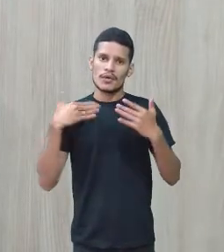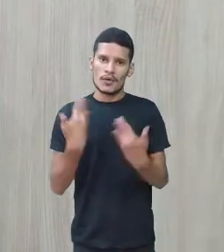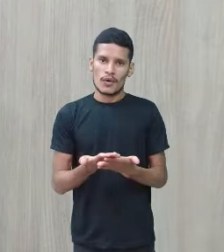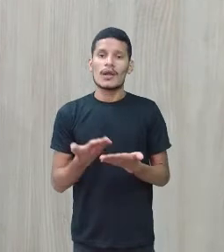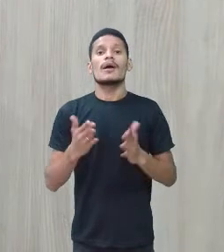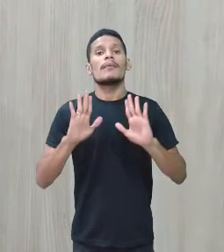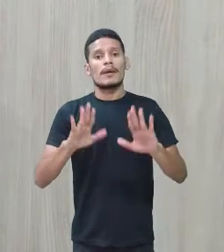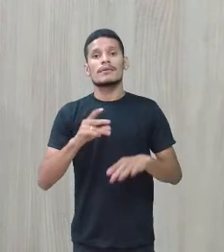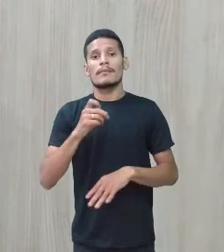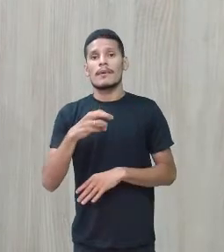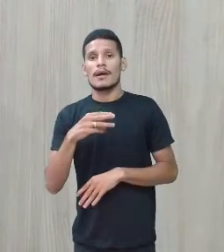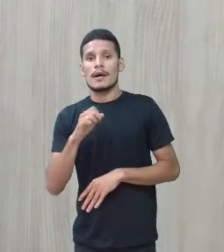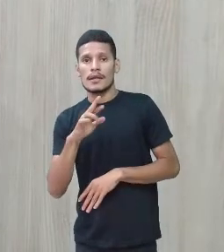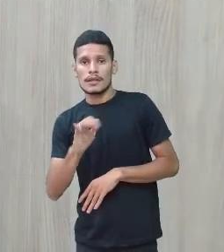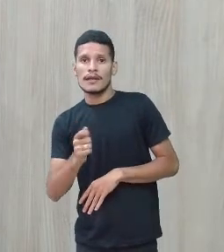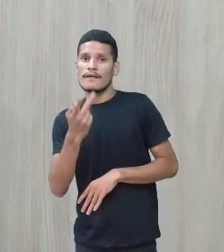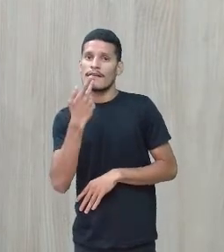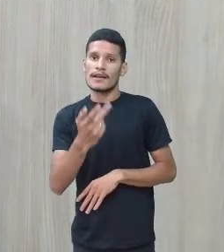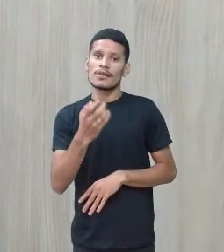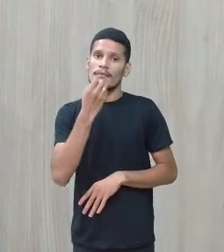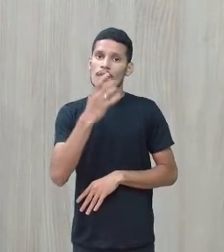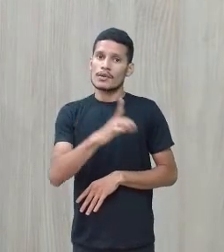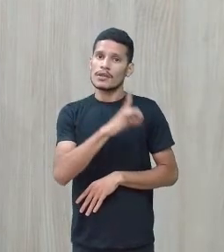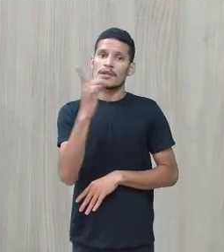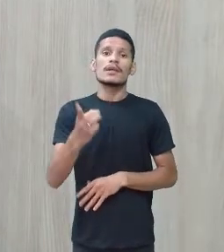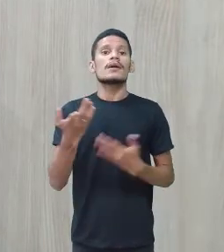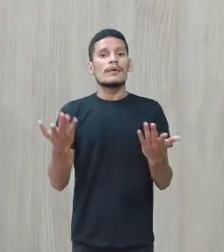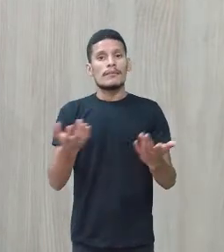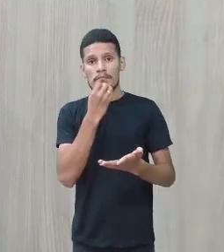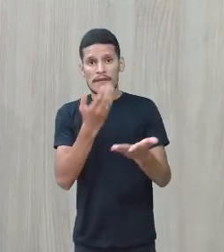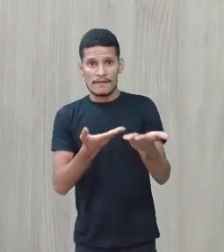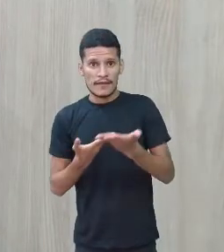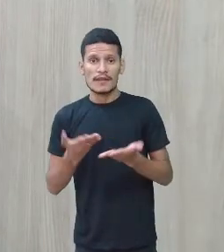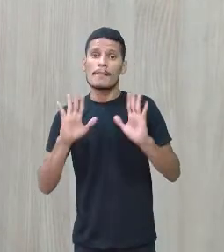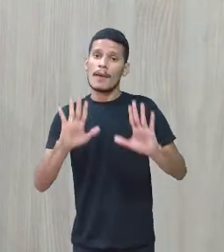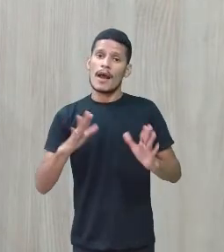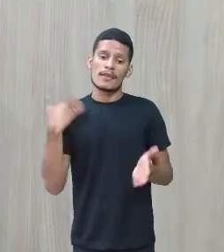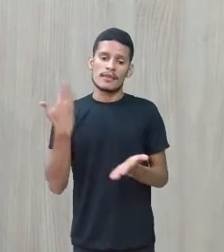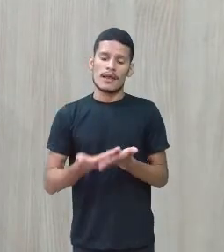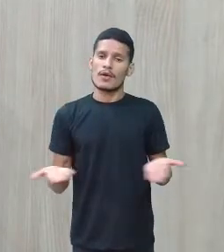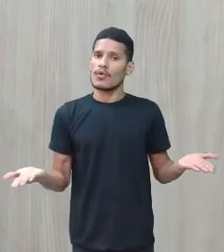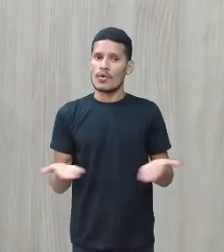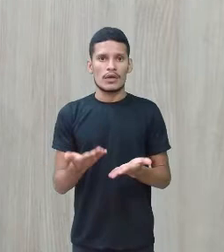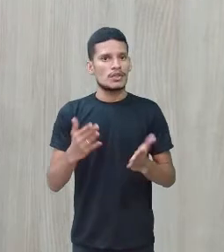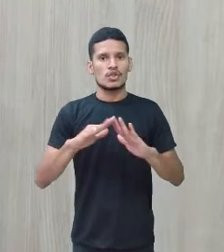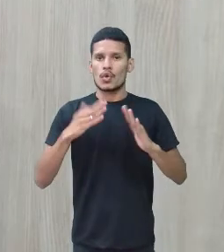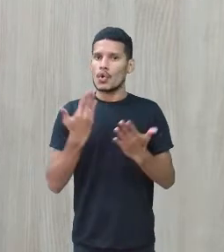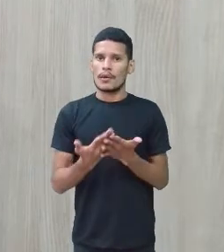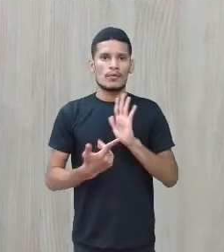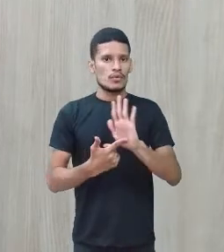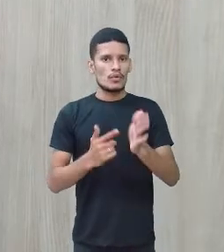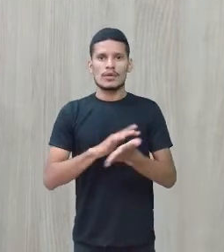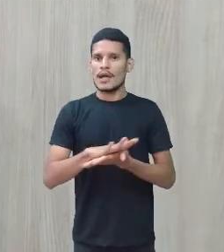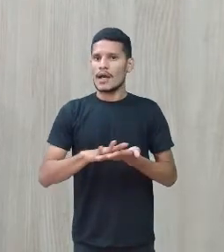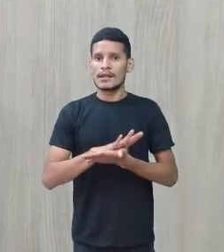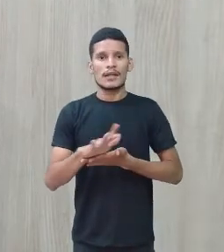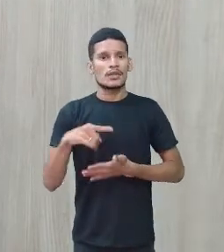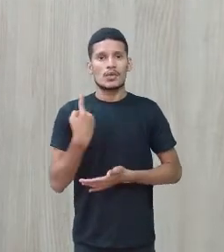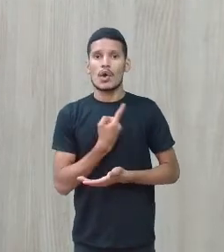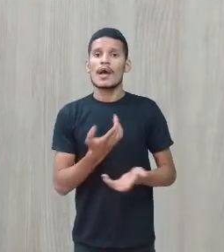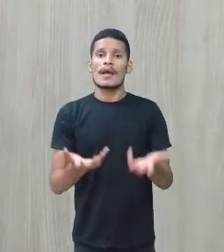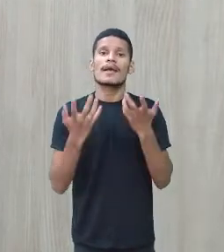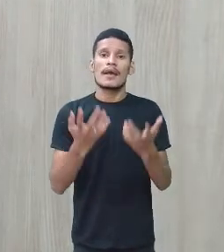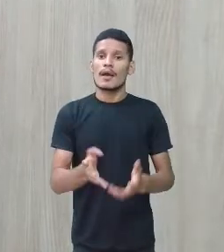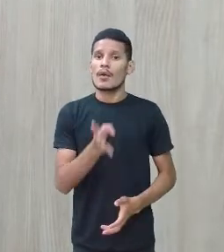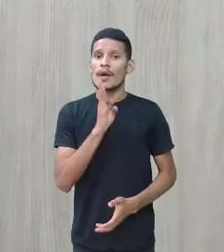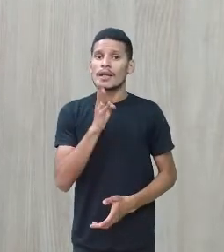escola. Entrou aqui Maria, aqui dando bom dia, seja bem-vinda, Maria, mas até agora a escola não apareceu, professor, e a gente doida para conhecer o nome